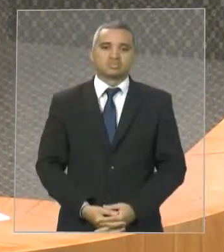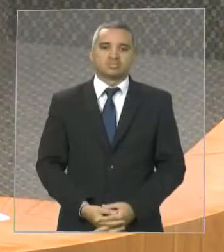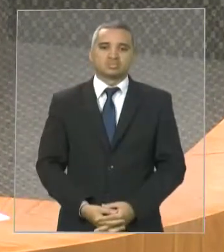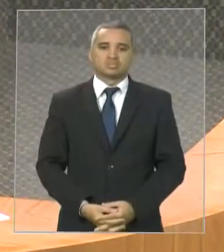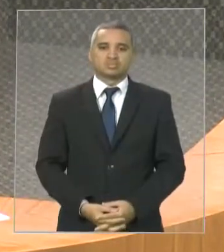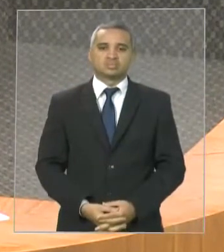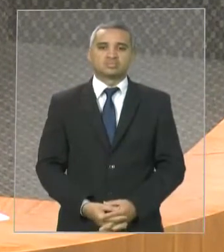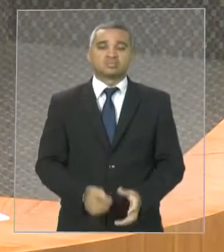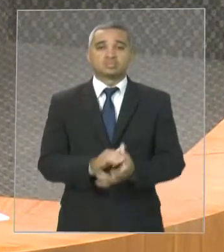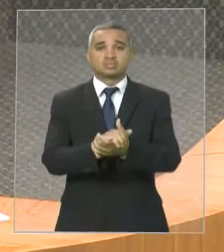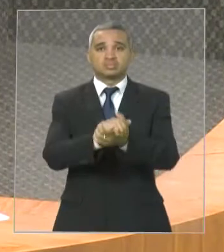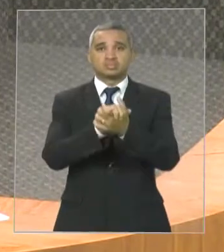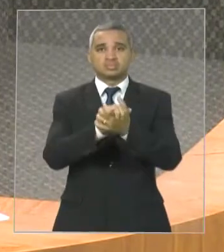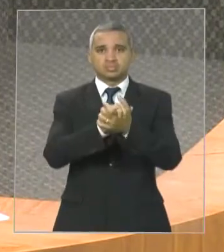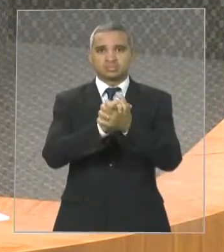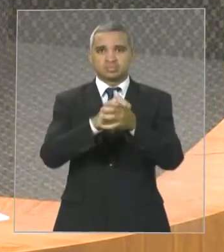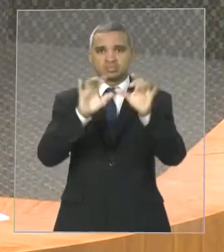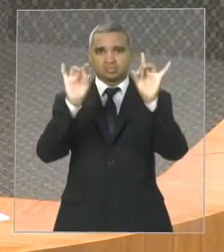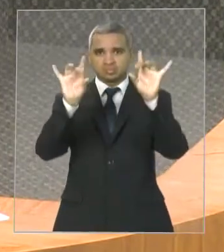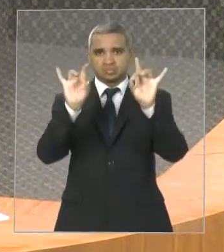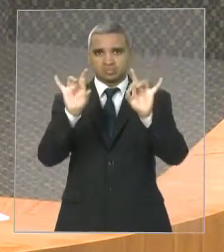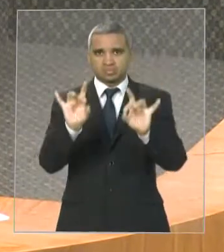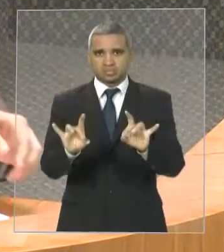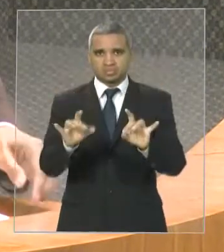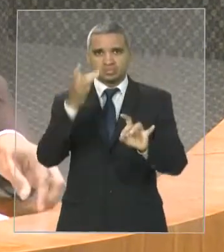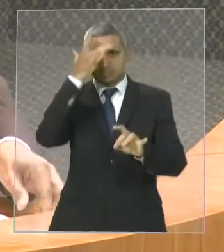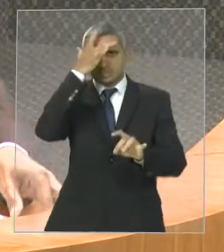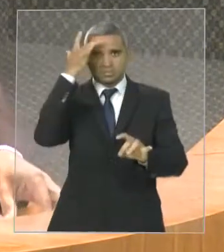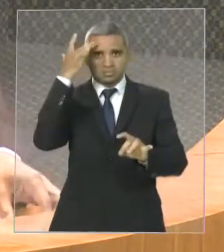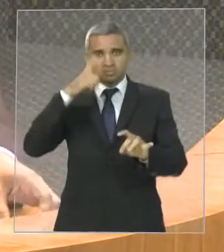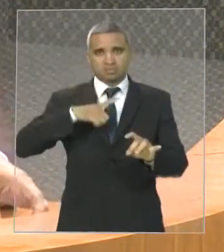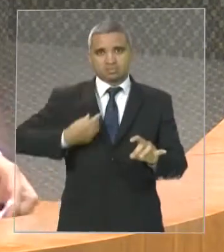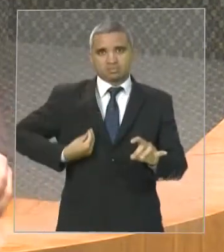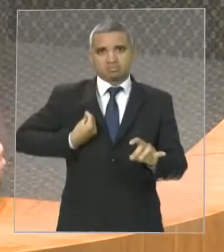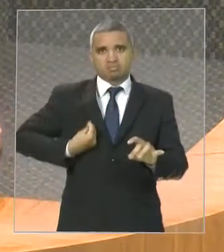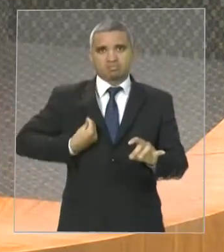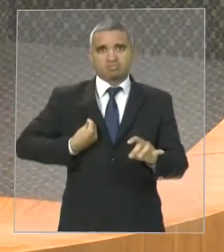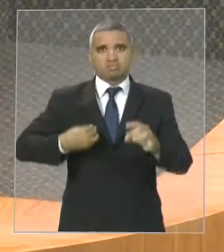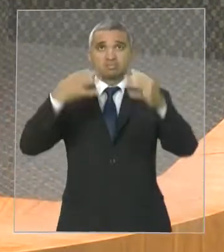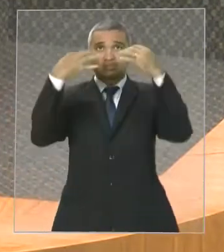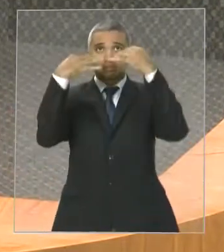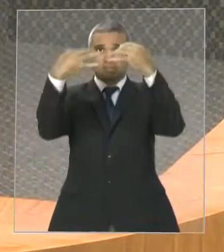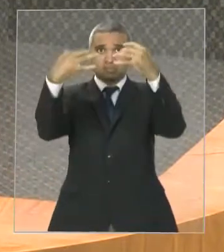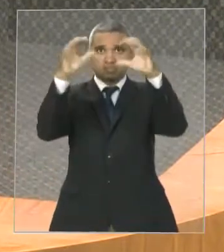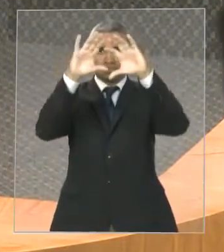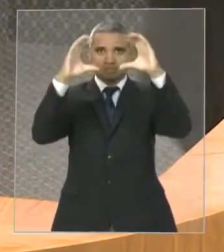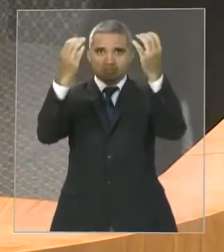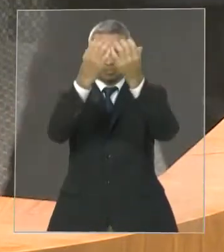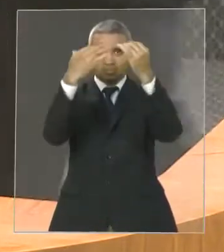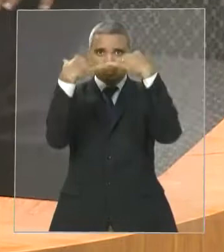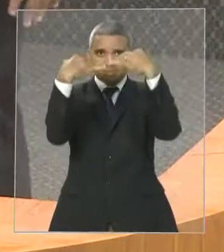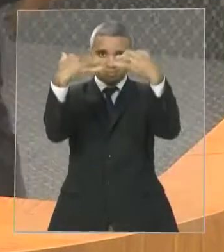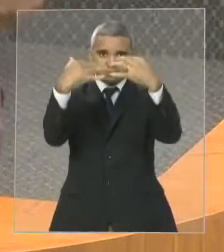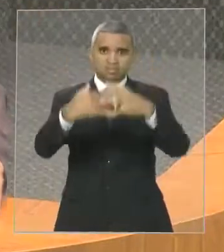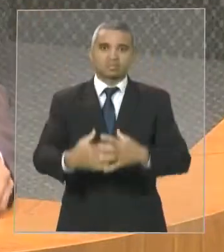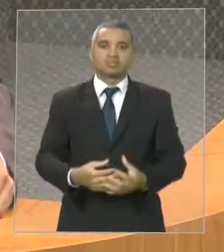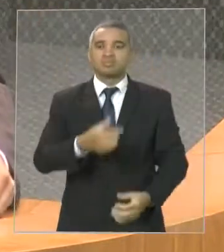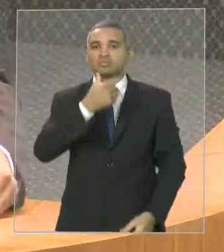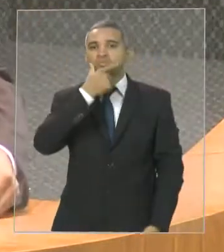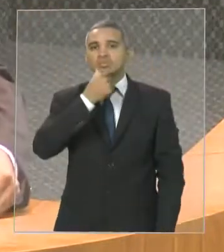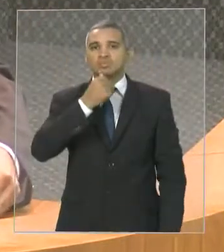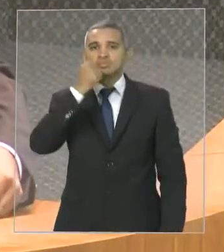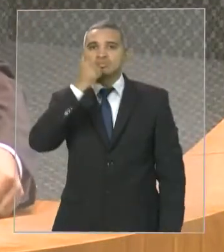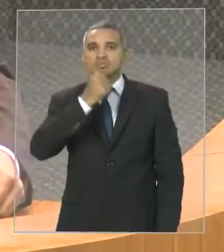um cumprimento especial a todos aqueles que estão ocupando a tribuna, a galeria desta casa, homens e mulheres